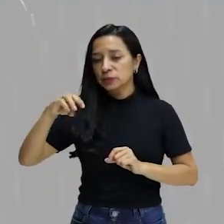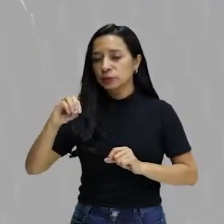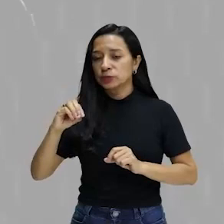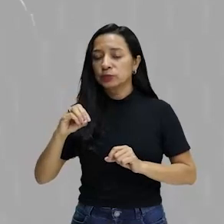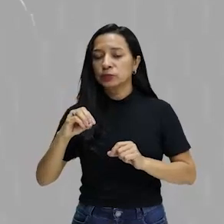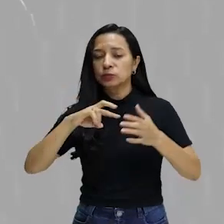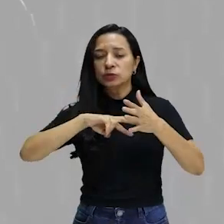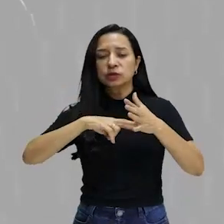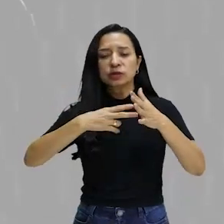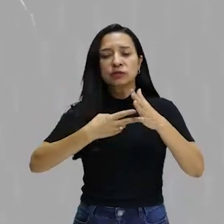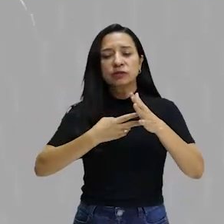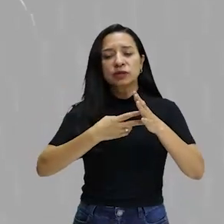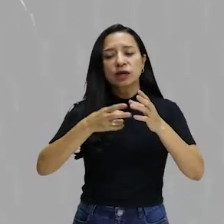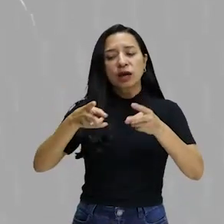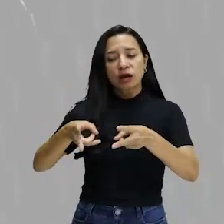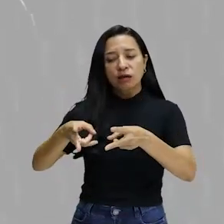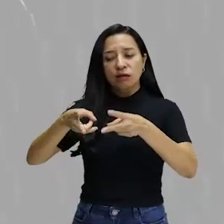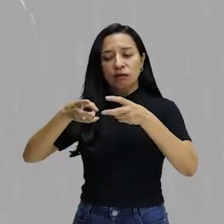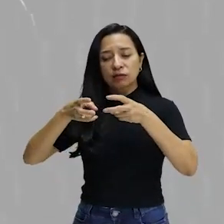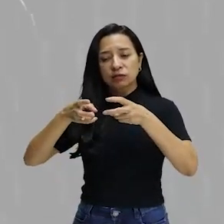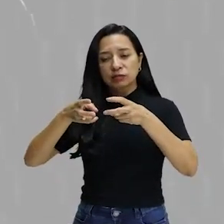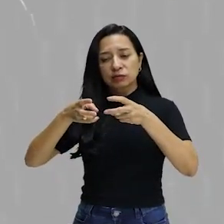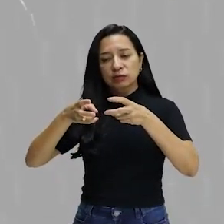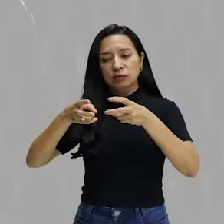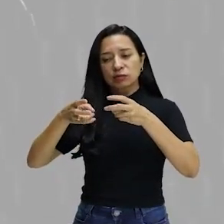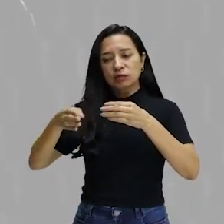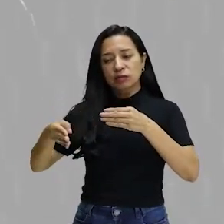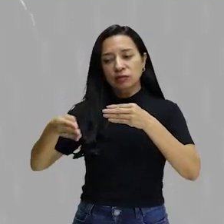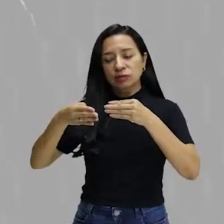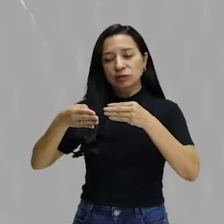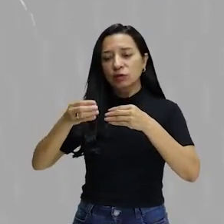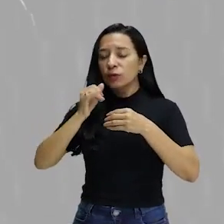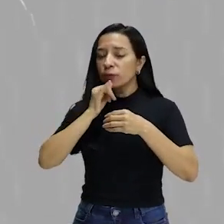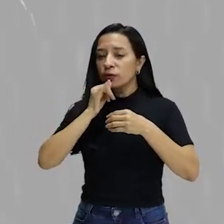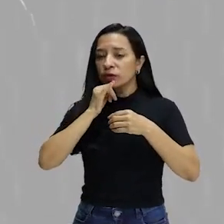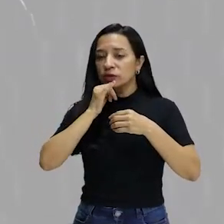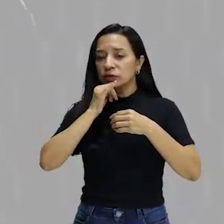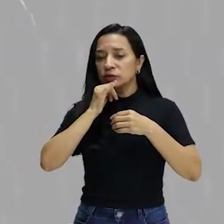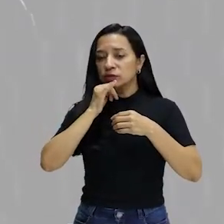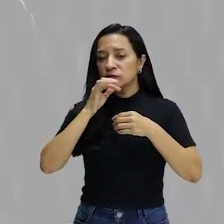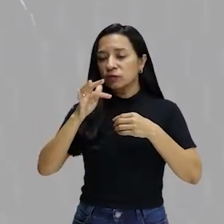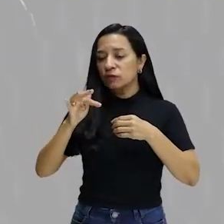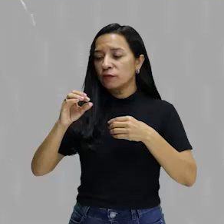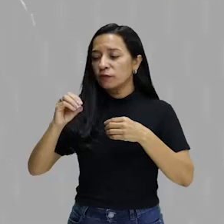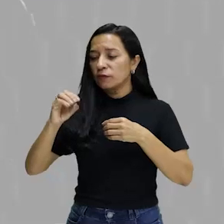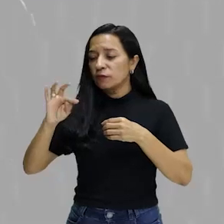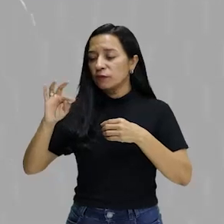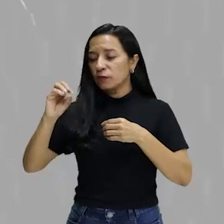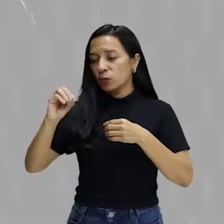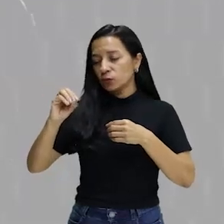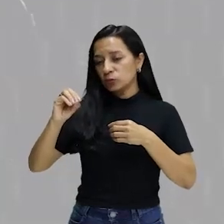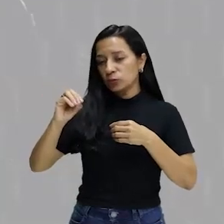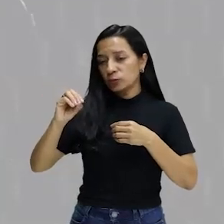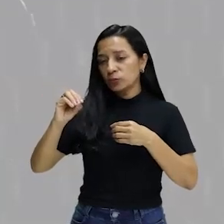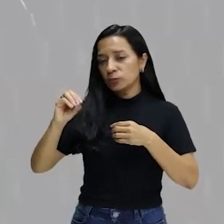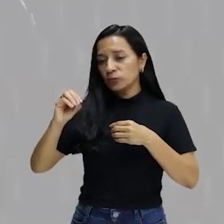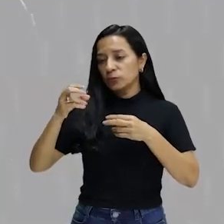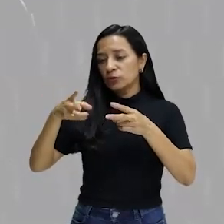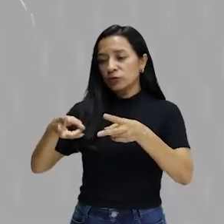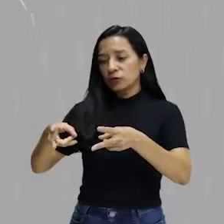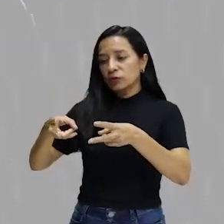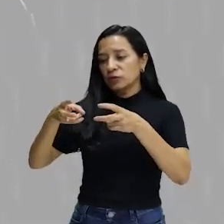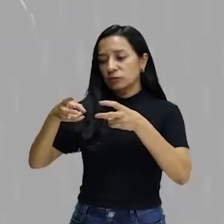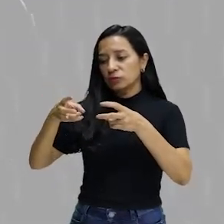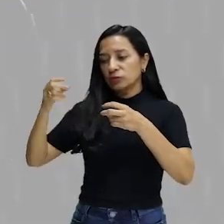Tropismo quer dizer atração. Existe, por exemplo, o fototropismo, que é a